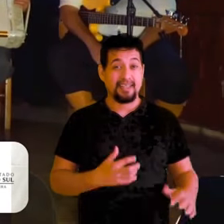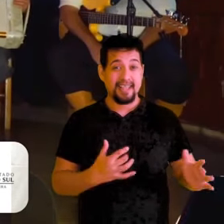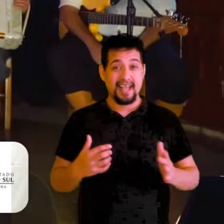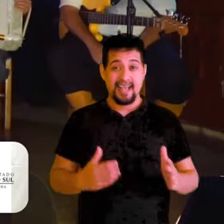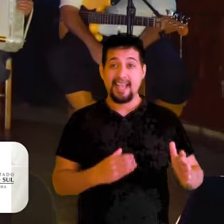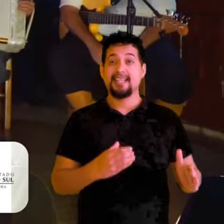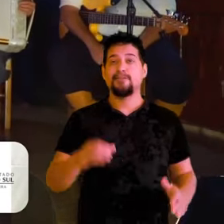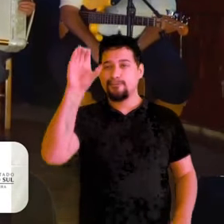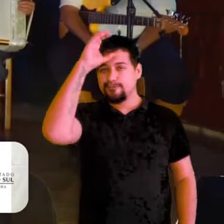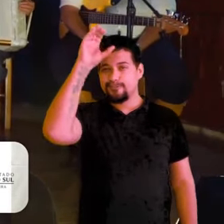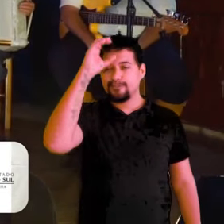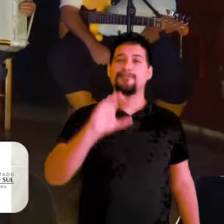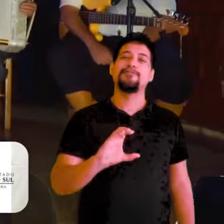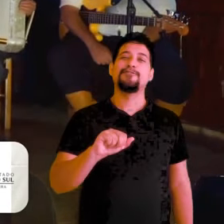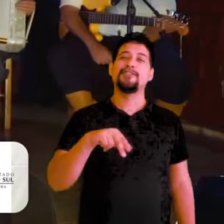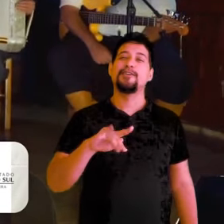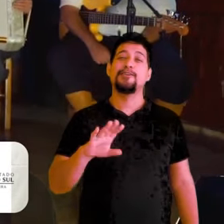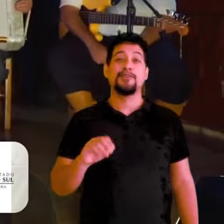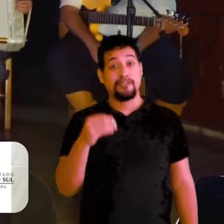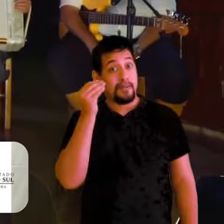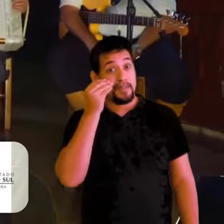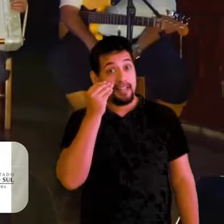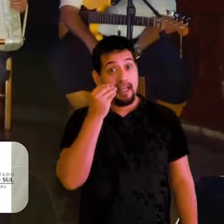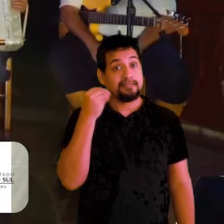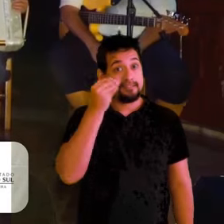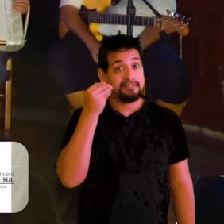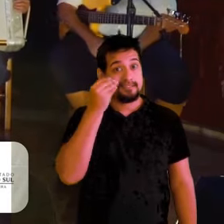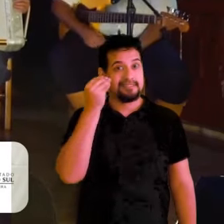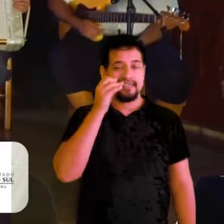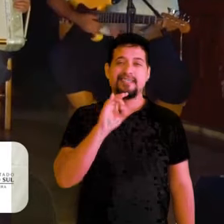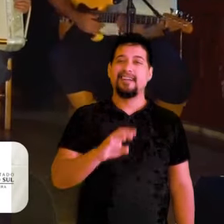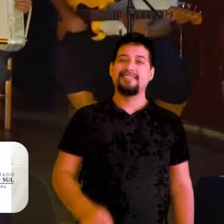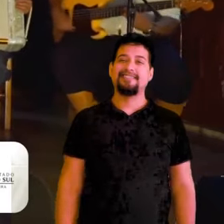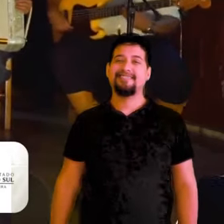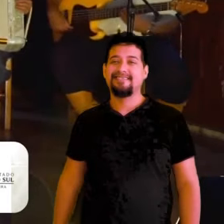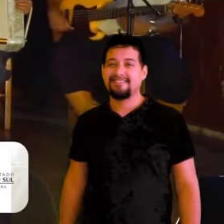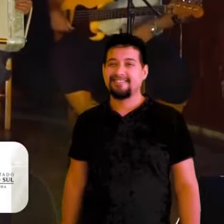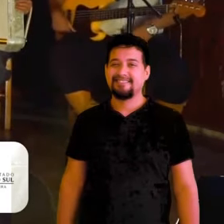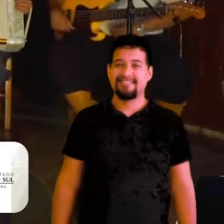Só um pouquinho da gaita do tio Canhoto aí pra nós. Uia! Tô no improviso hoje aqui, né?